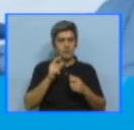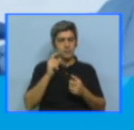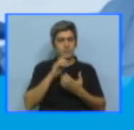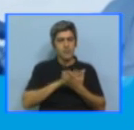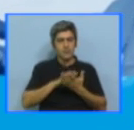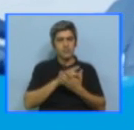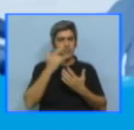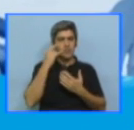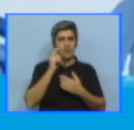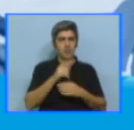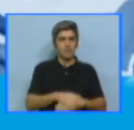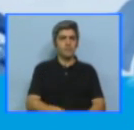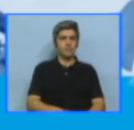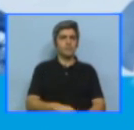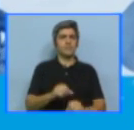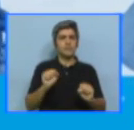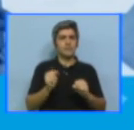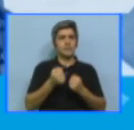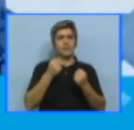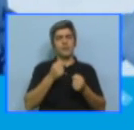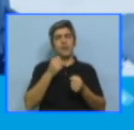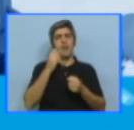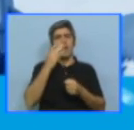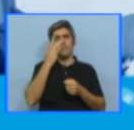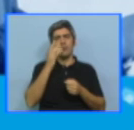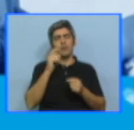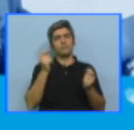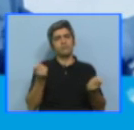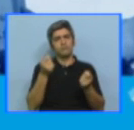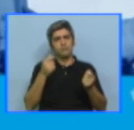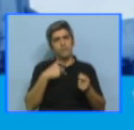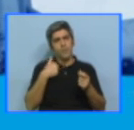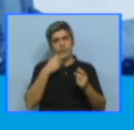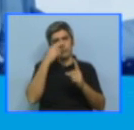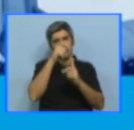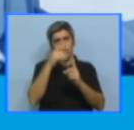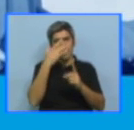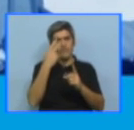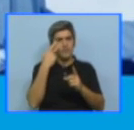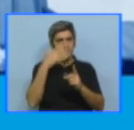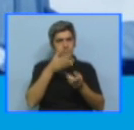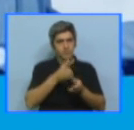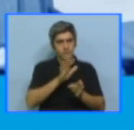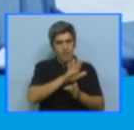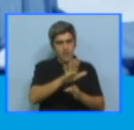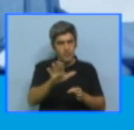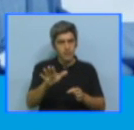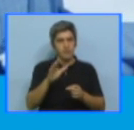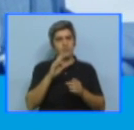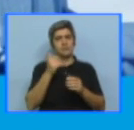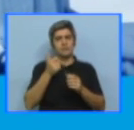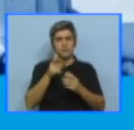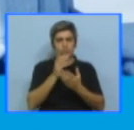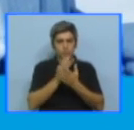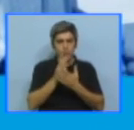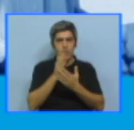de salvar a África com os africanos, promover os africanos e, portanto, dar muito relevo às